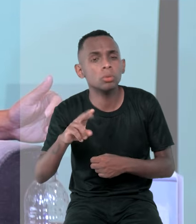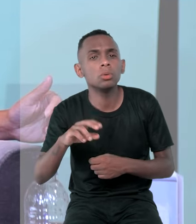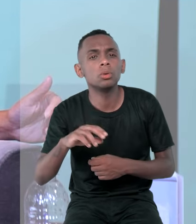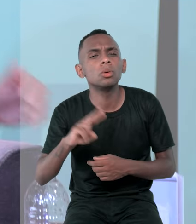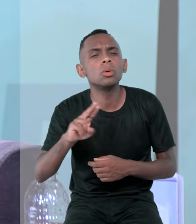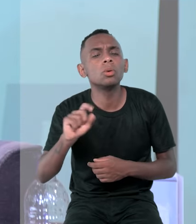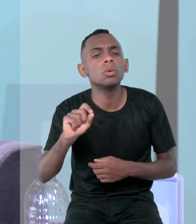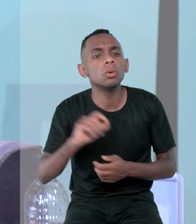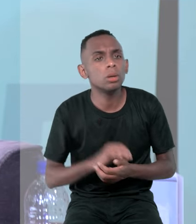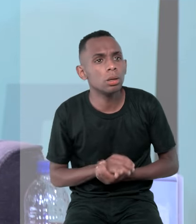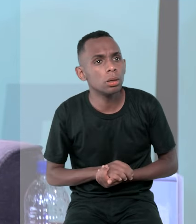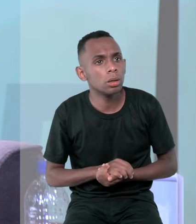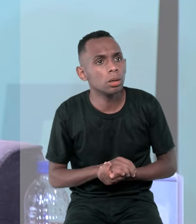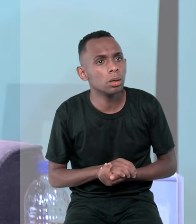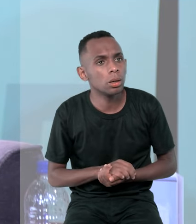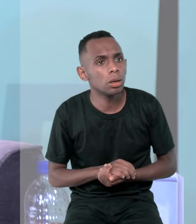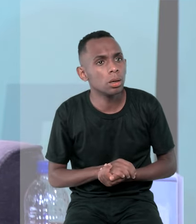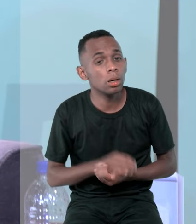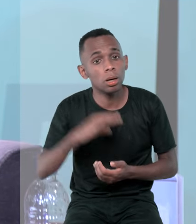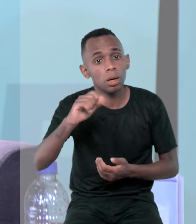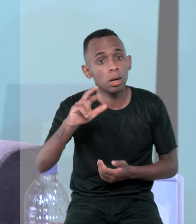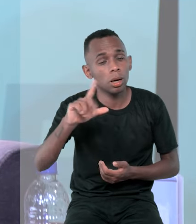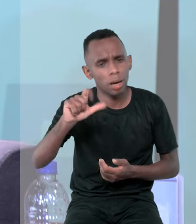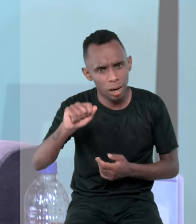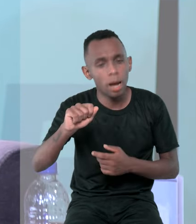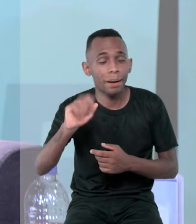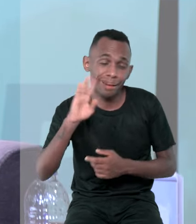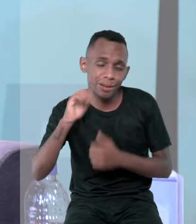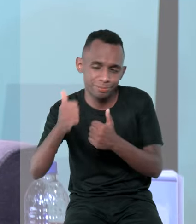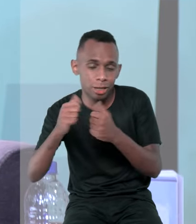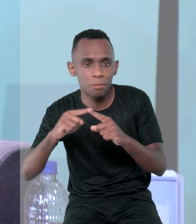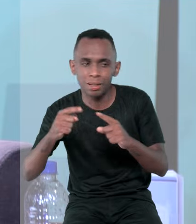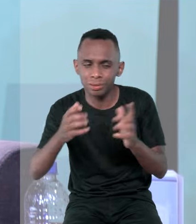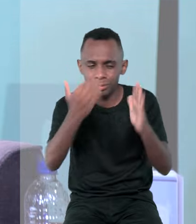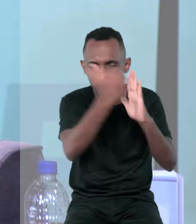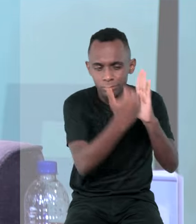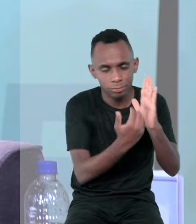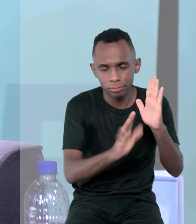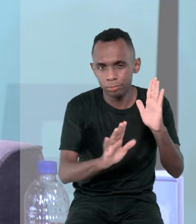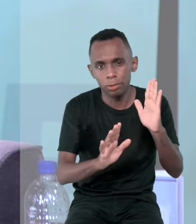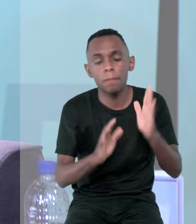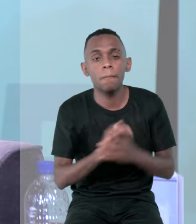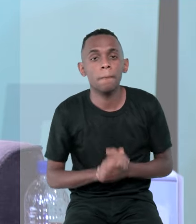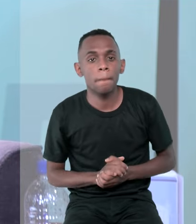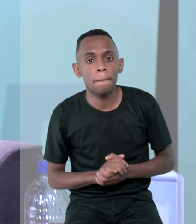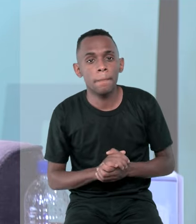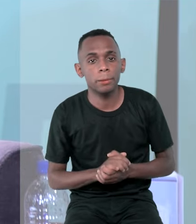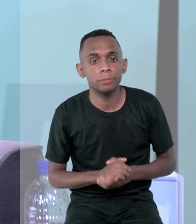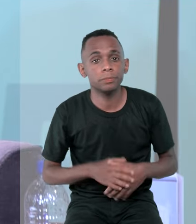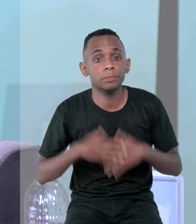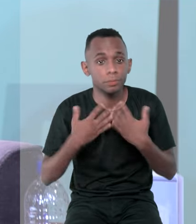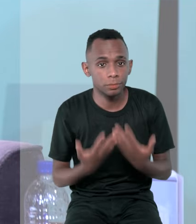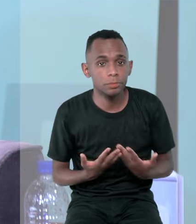Hã? Não, Carla Madeira é legal, mas ela não entra nessa lista, não, que eu estou querendo dizer.